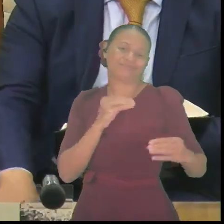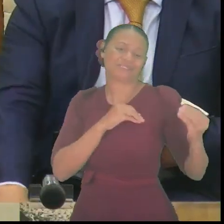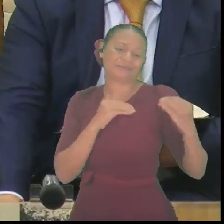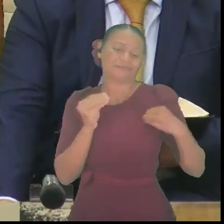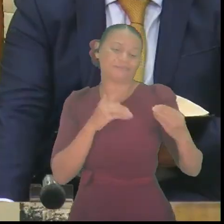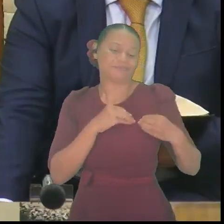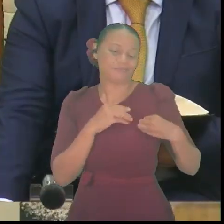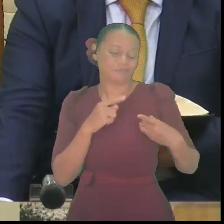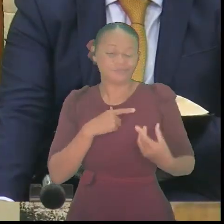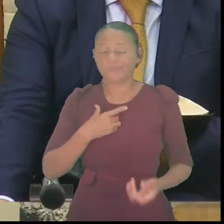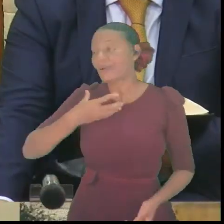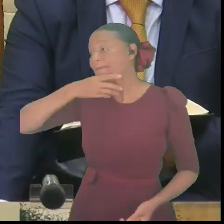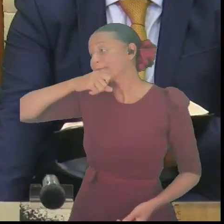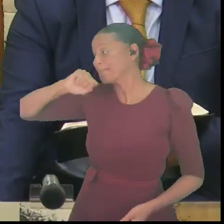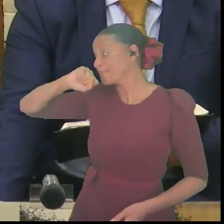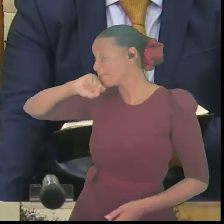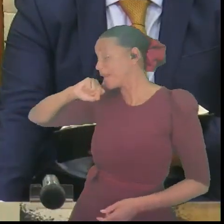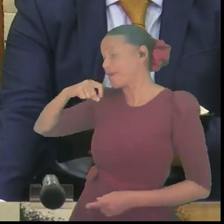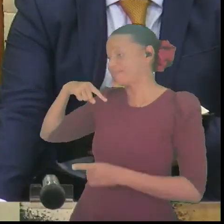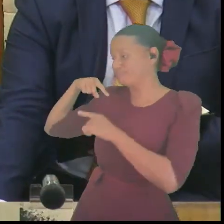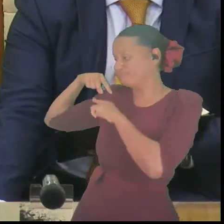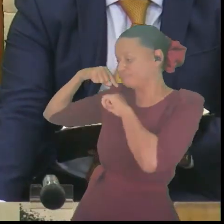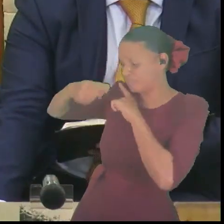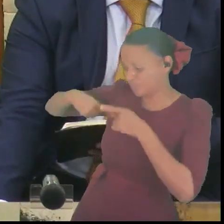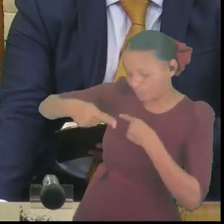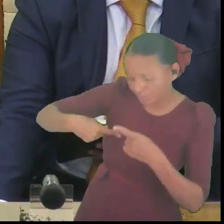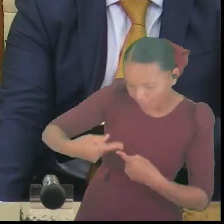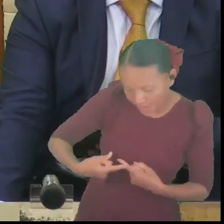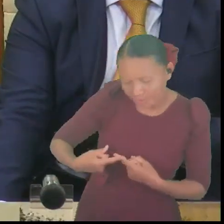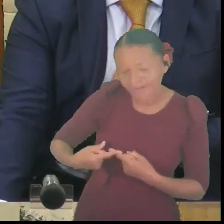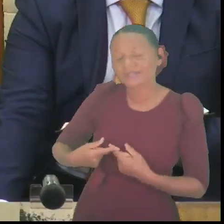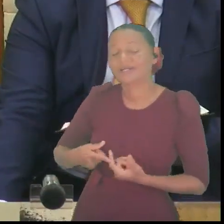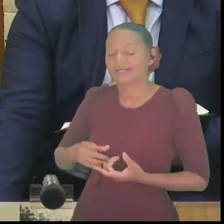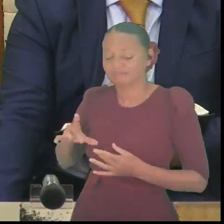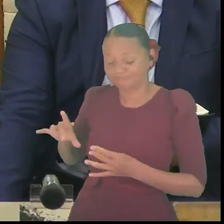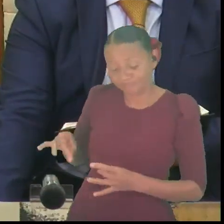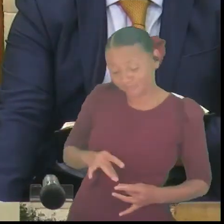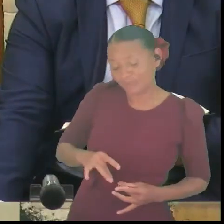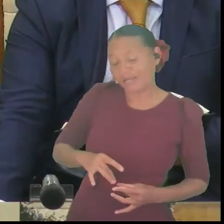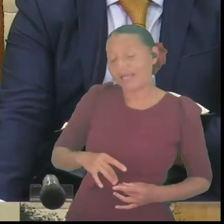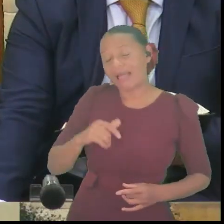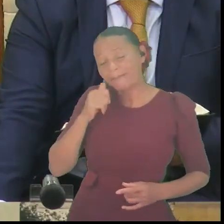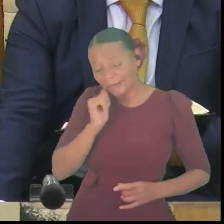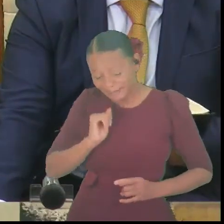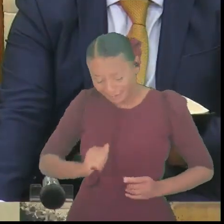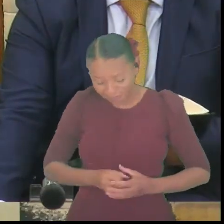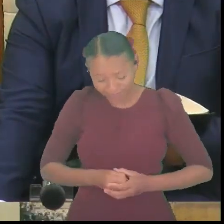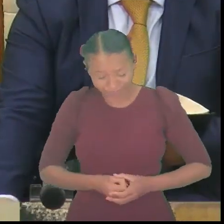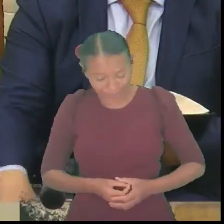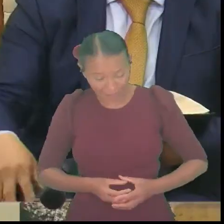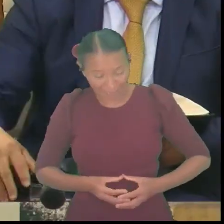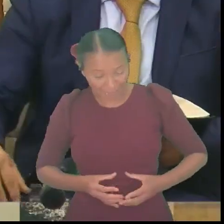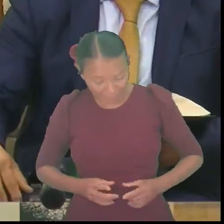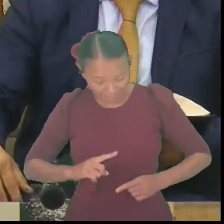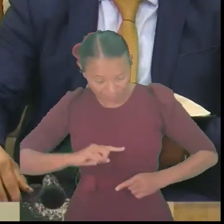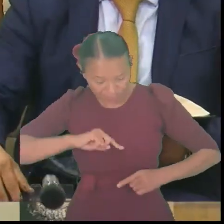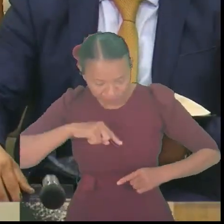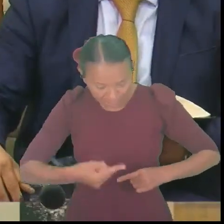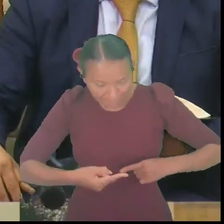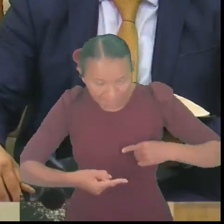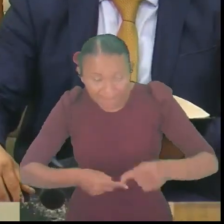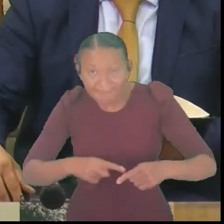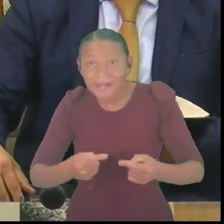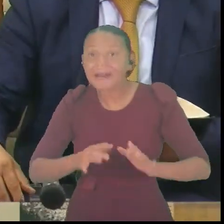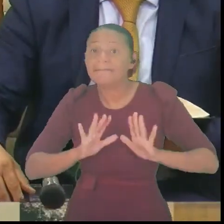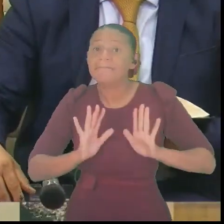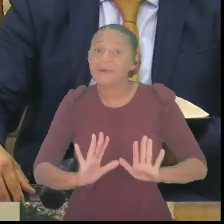corruptível do nosso pai acabou manchando o ventre da nossa mãe e nós nascemos em pecado. A nossa semente vai manchando, só que